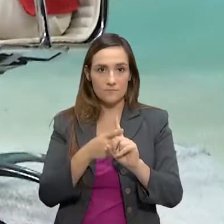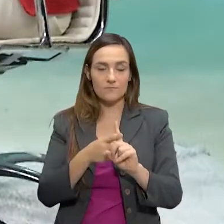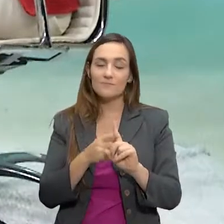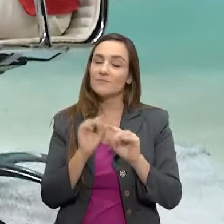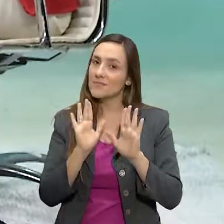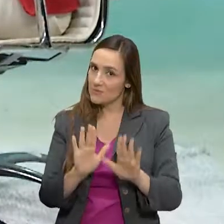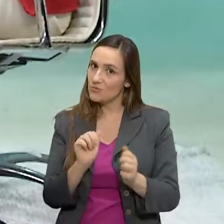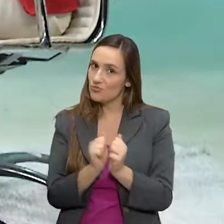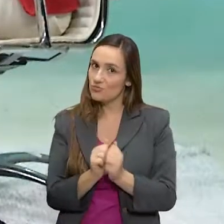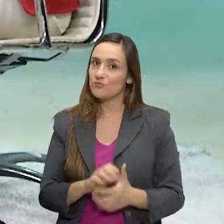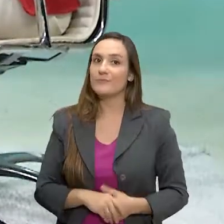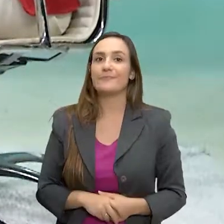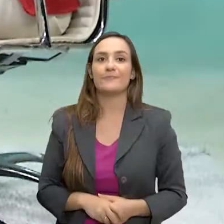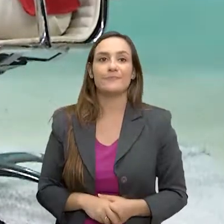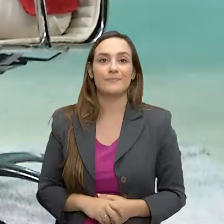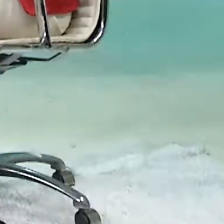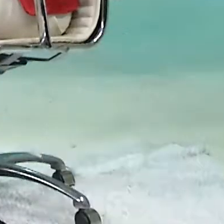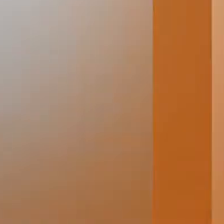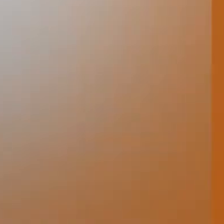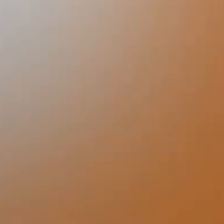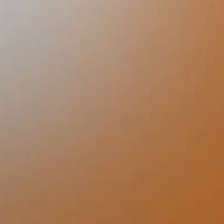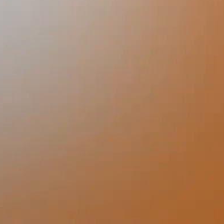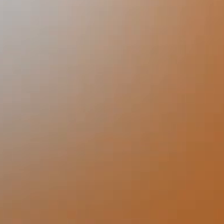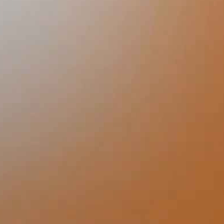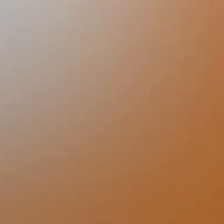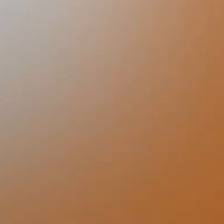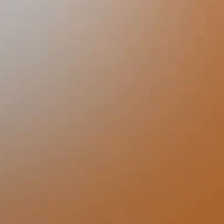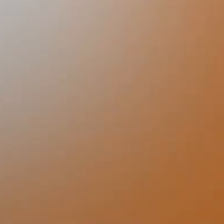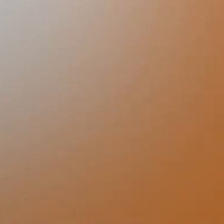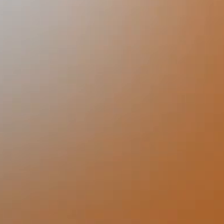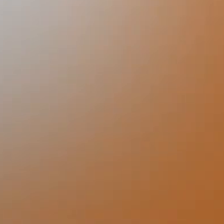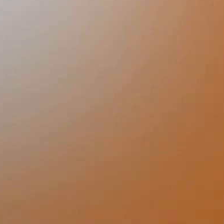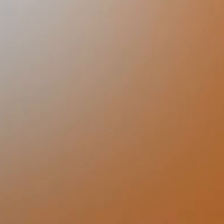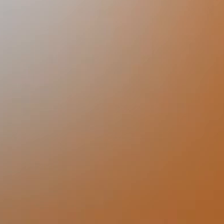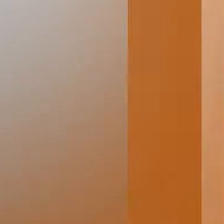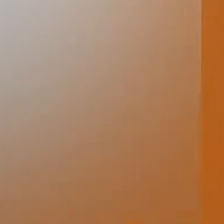violência obstétrica. Fique conosco.